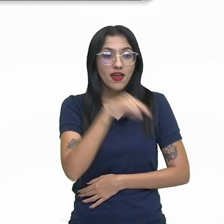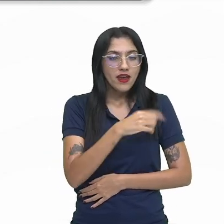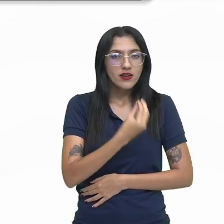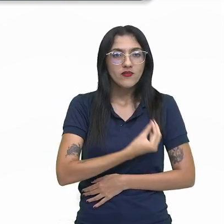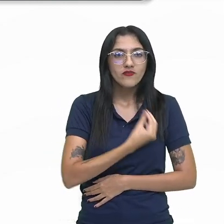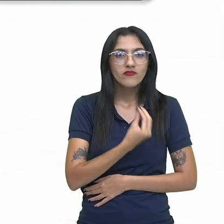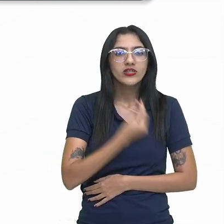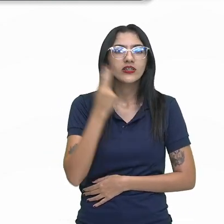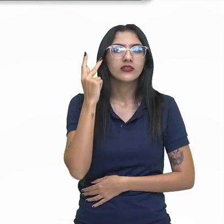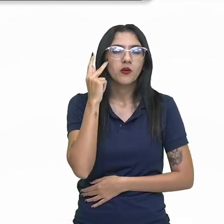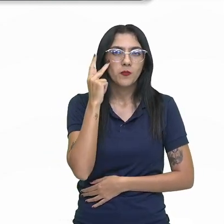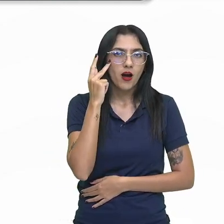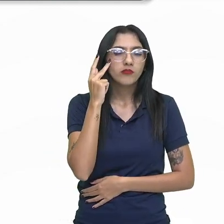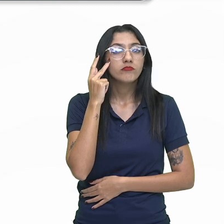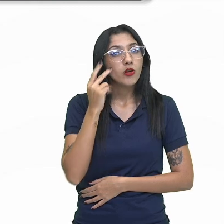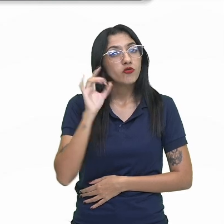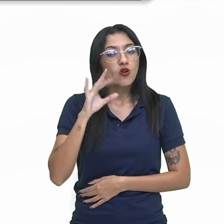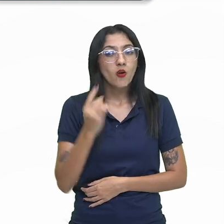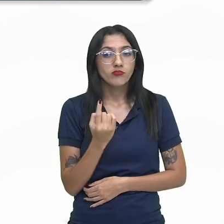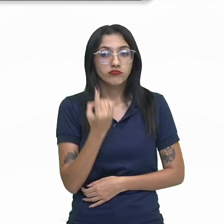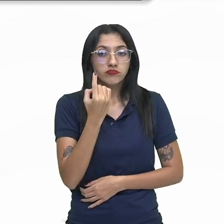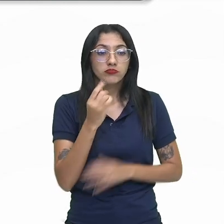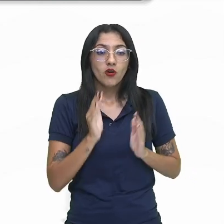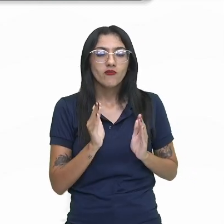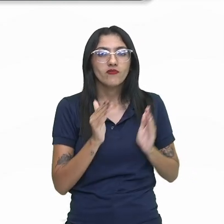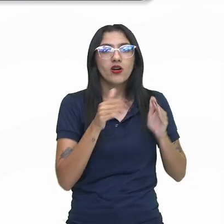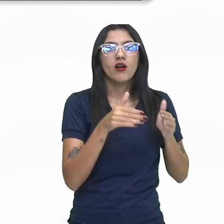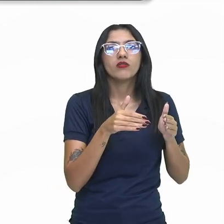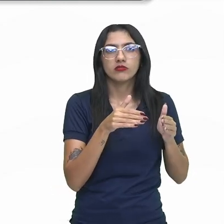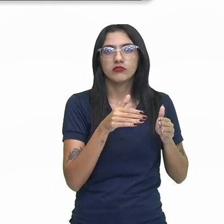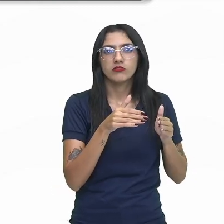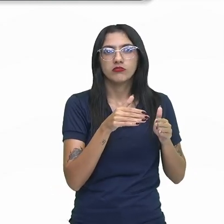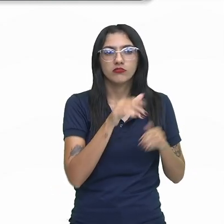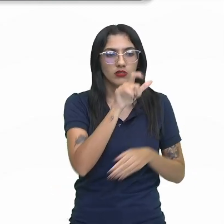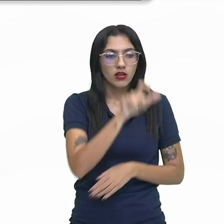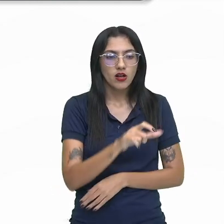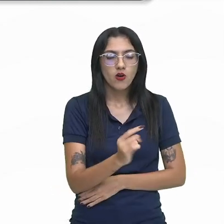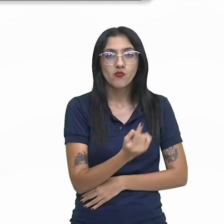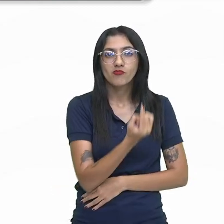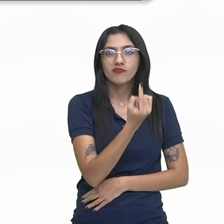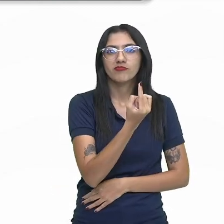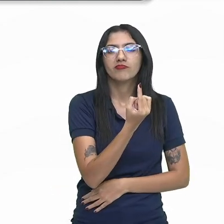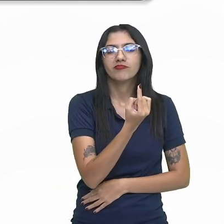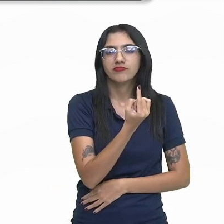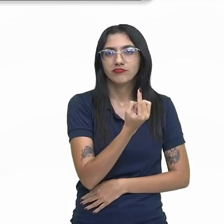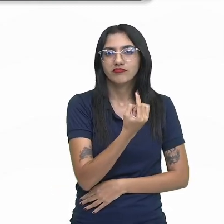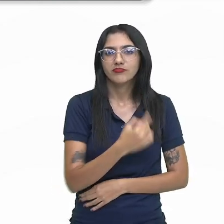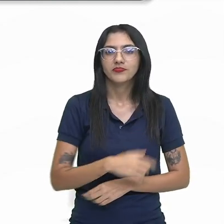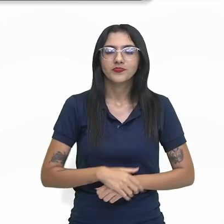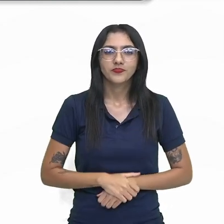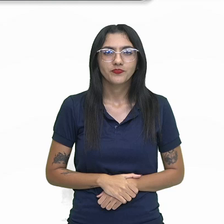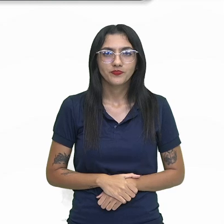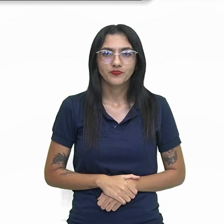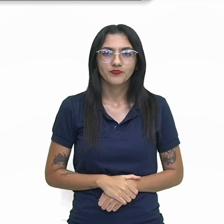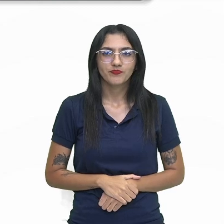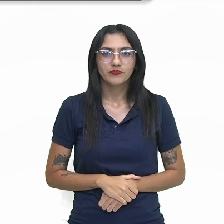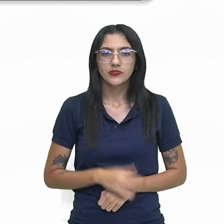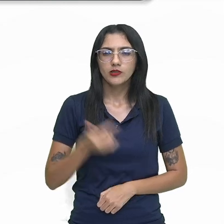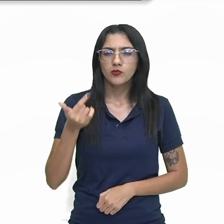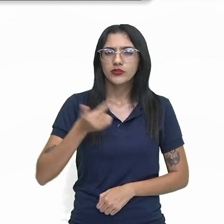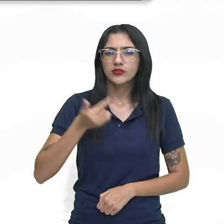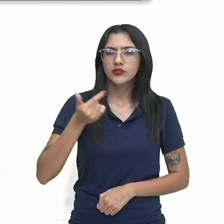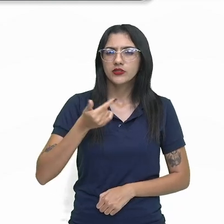uma restrição aí, falou de um dos filhos, né? Já o